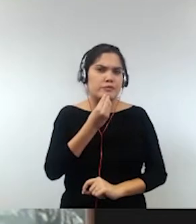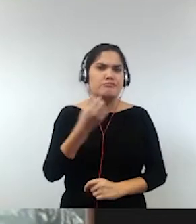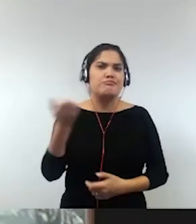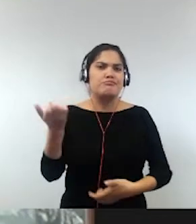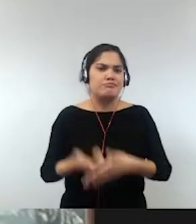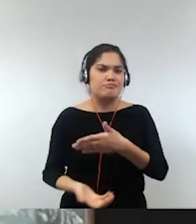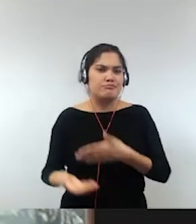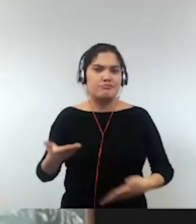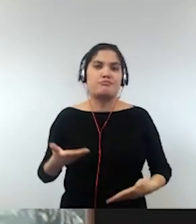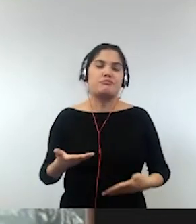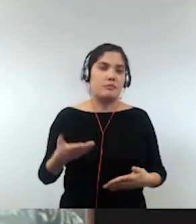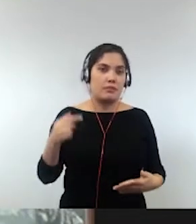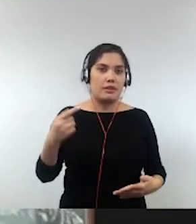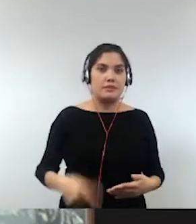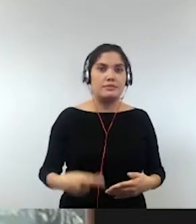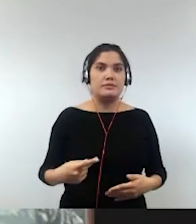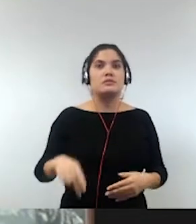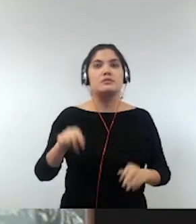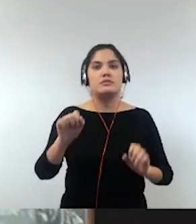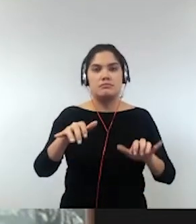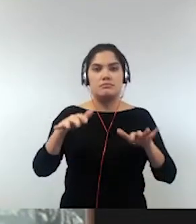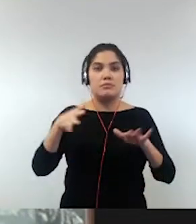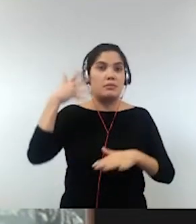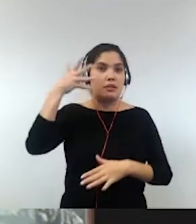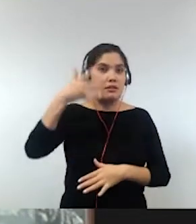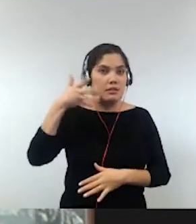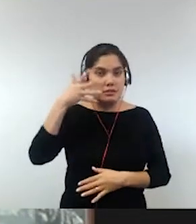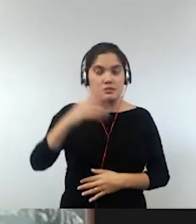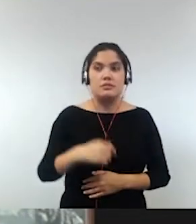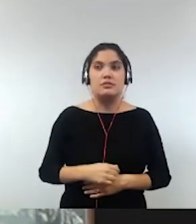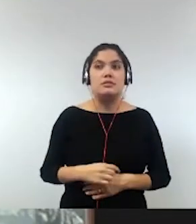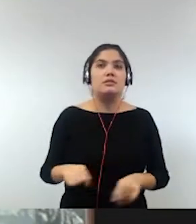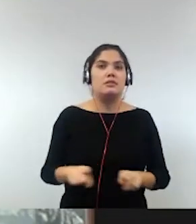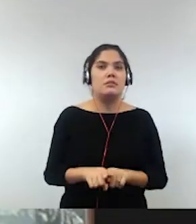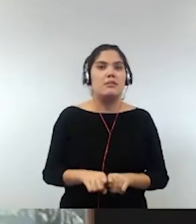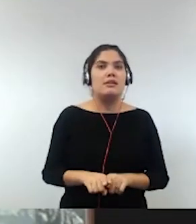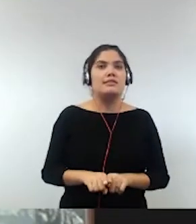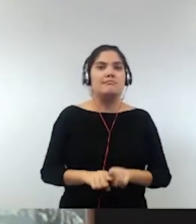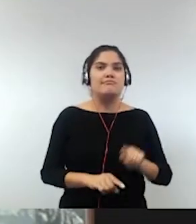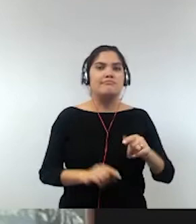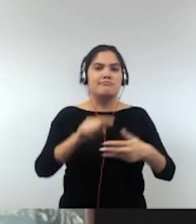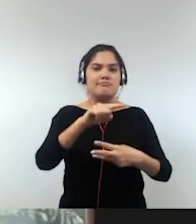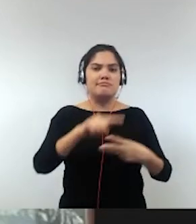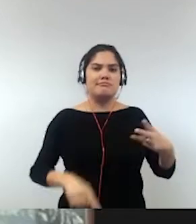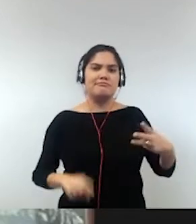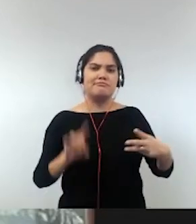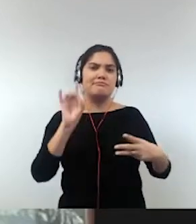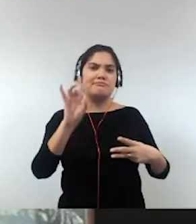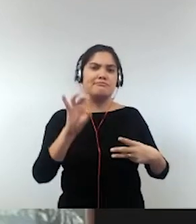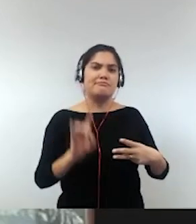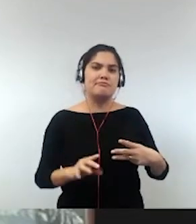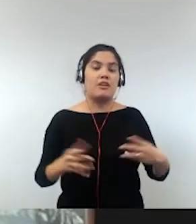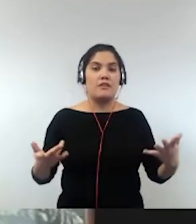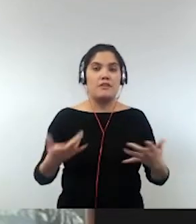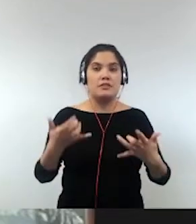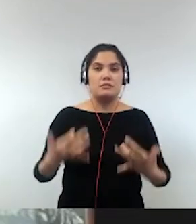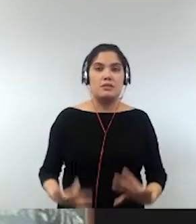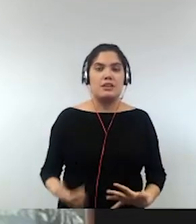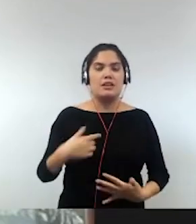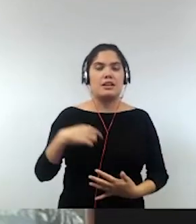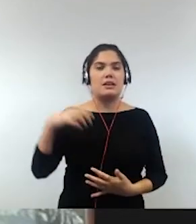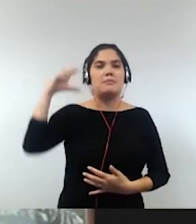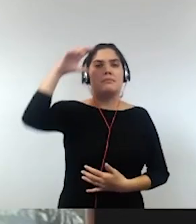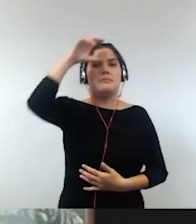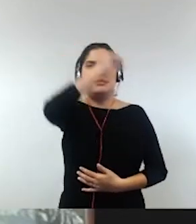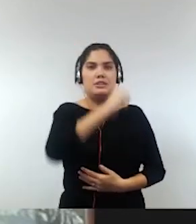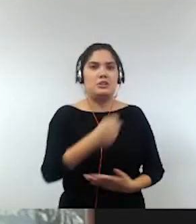mediar aqui, moderar esse painel, e as estrelas são eles e que vão falar muito para a gente. Eu quero aprender muito